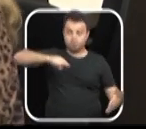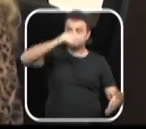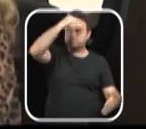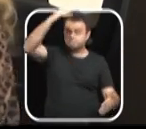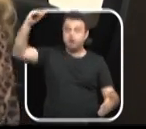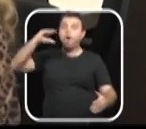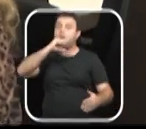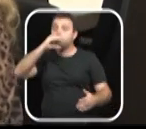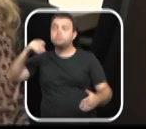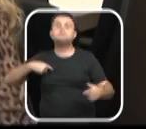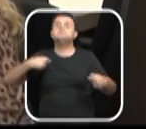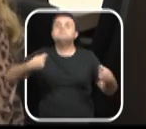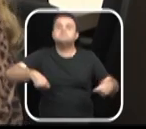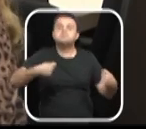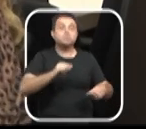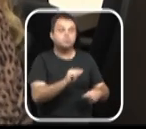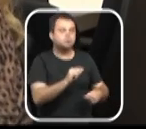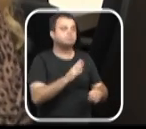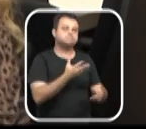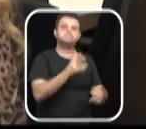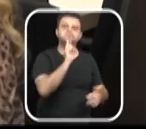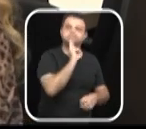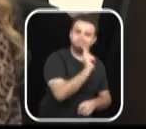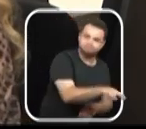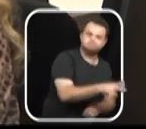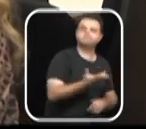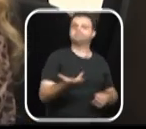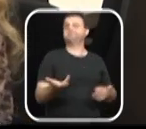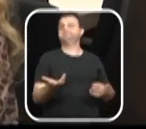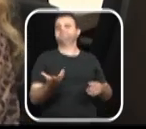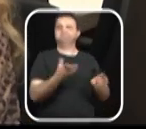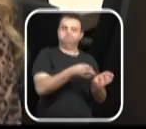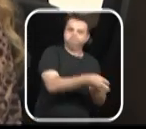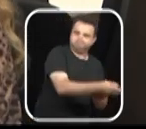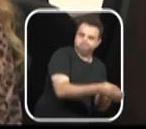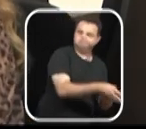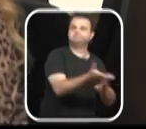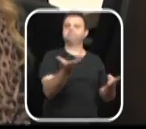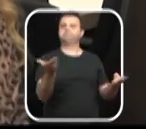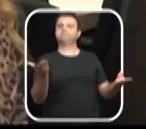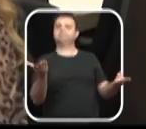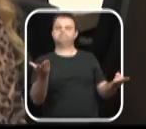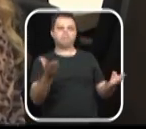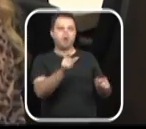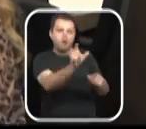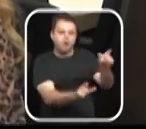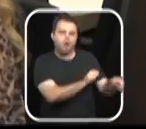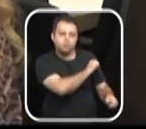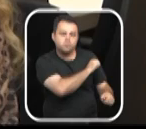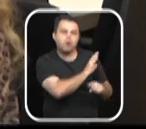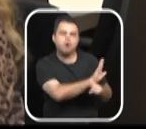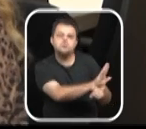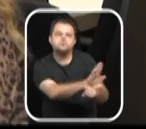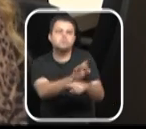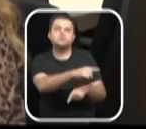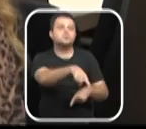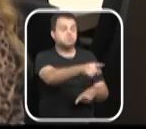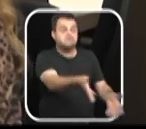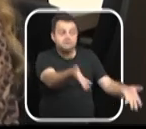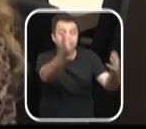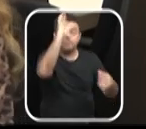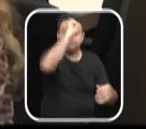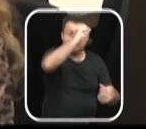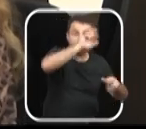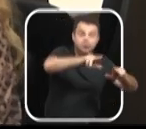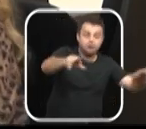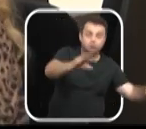orientar esses questionamentos, né, levar os alunos a buscar